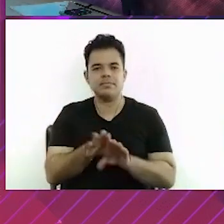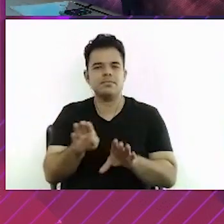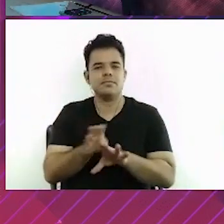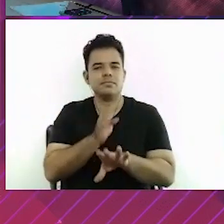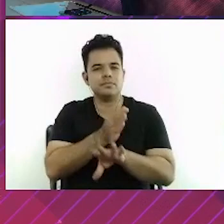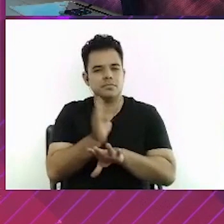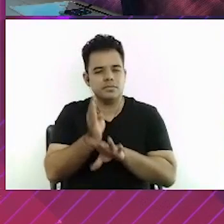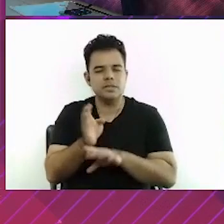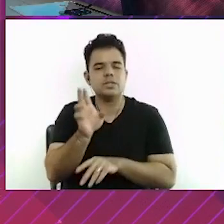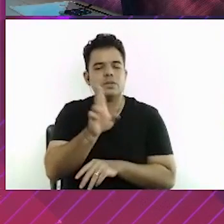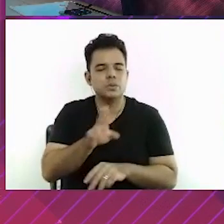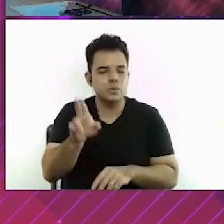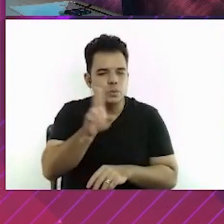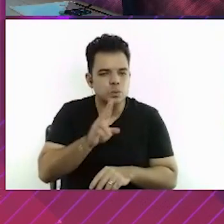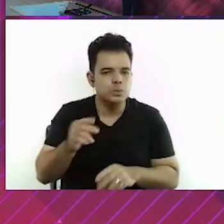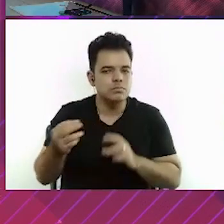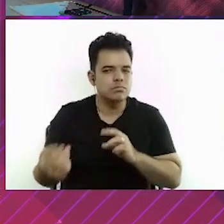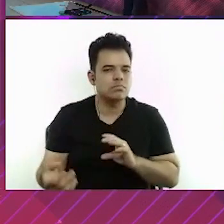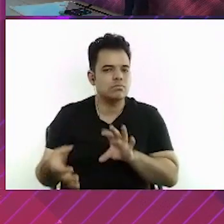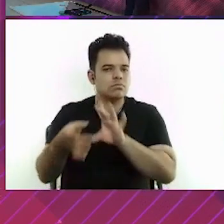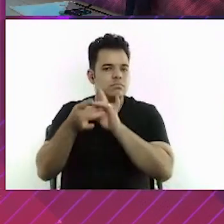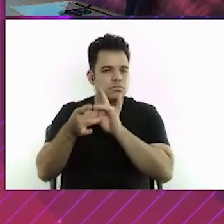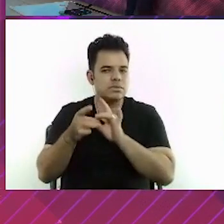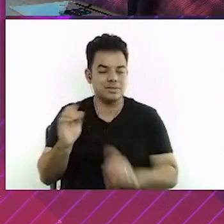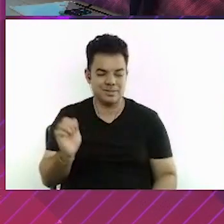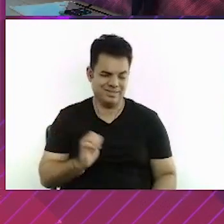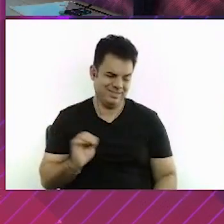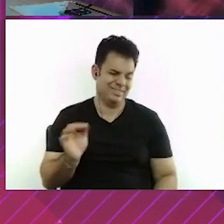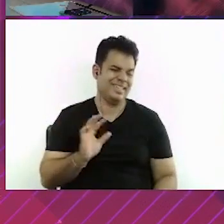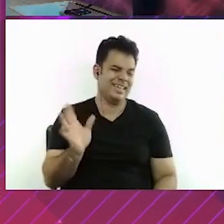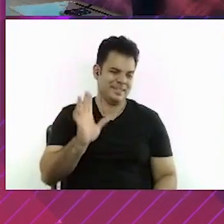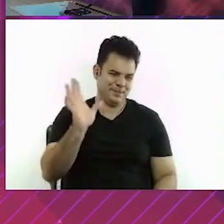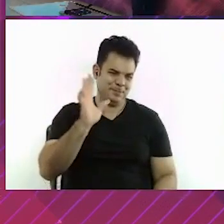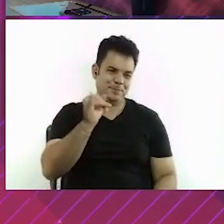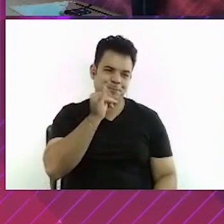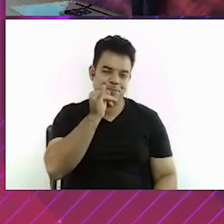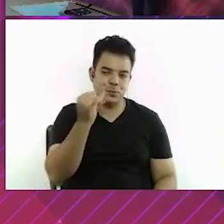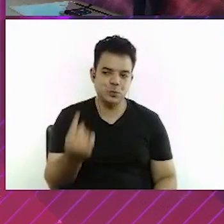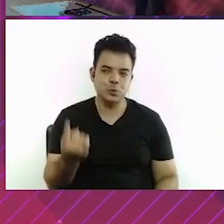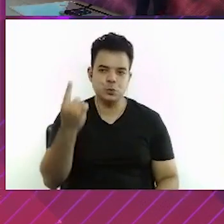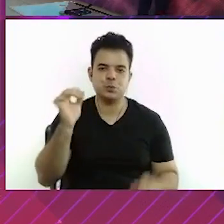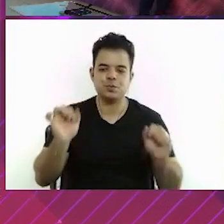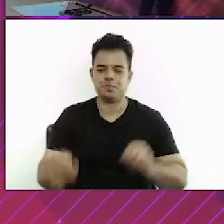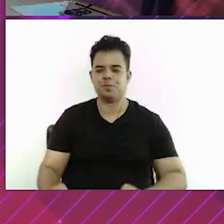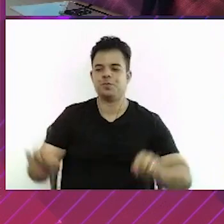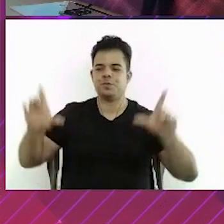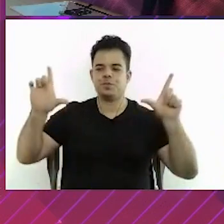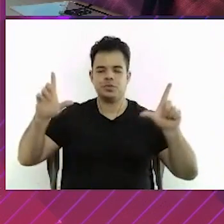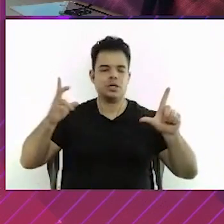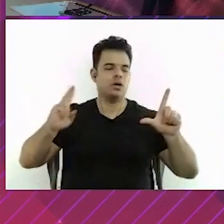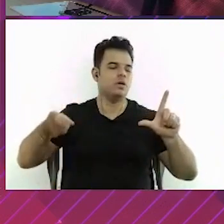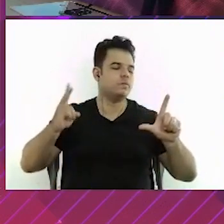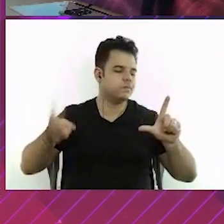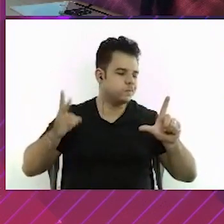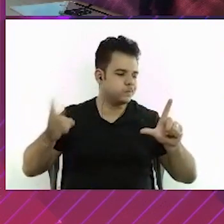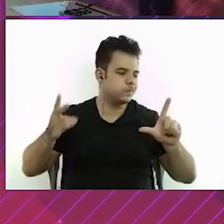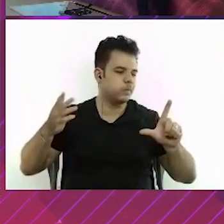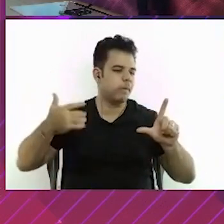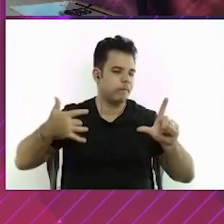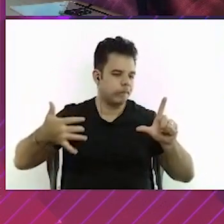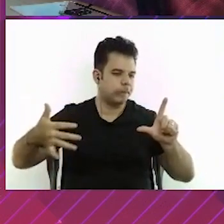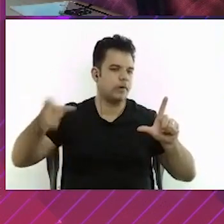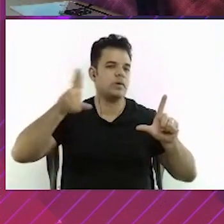recursos, entre aspas, caros. Então é interessante você abrir uma conexão, deixar ela aberta por um longo período e ir usando. Por